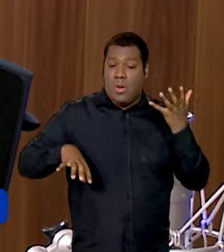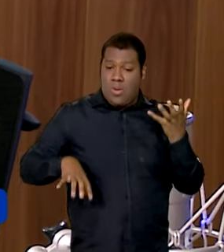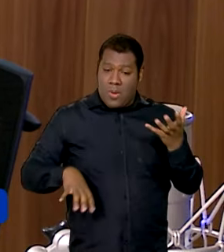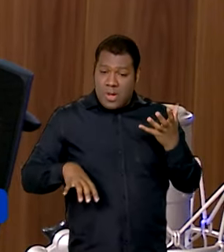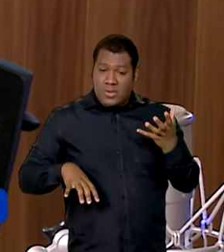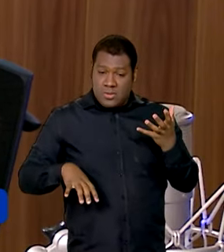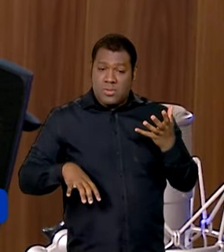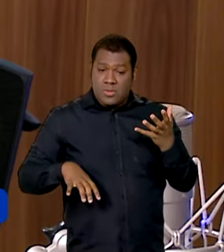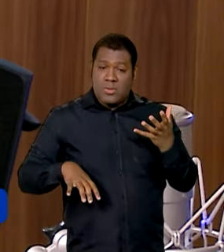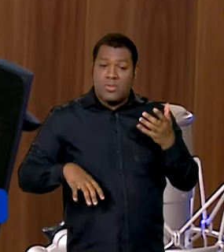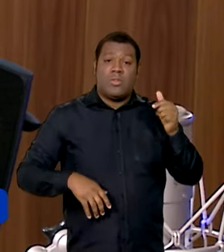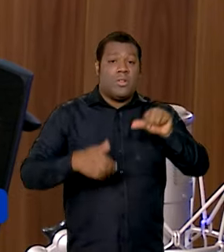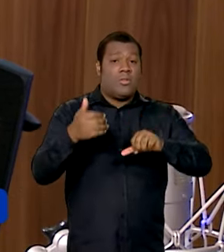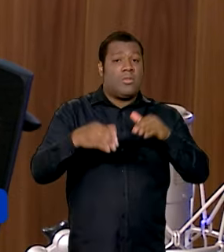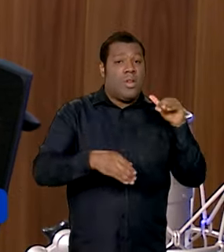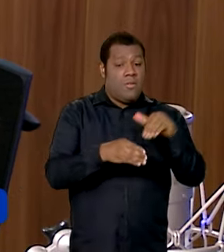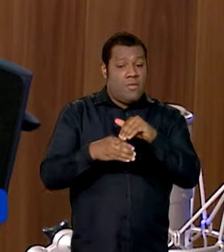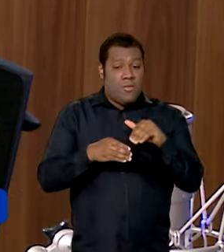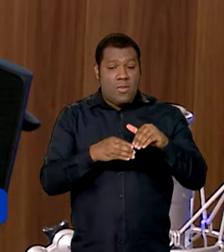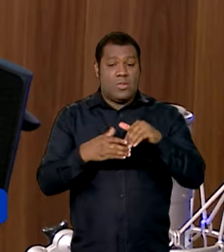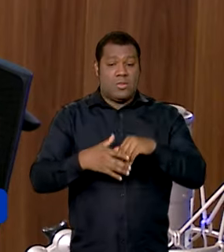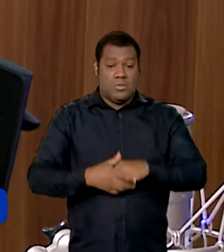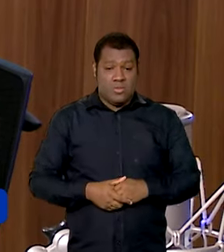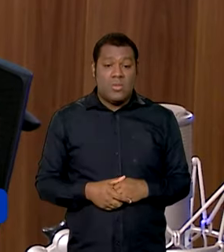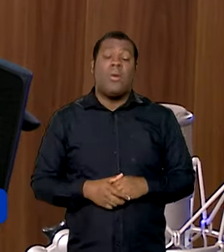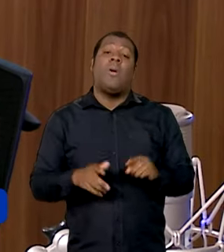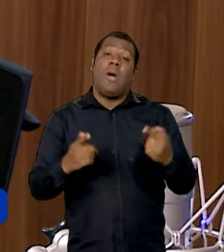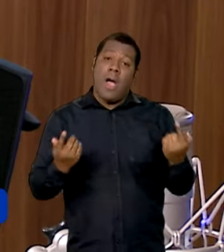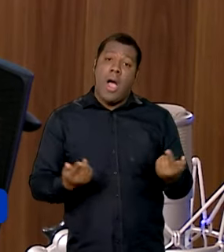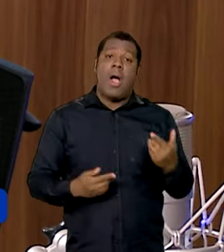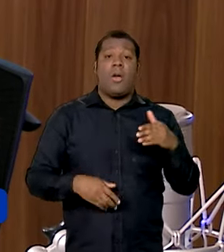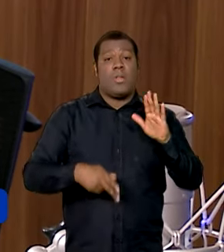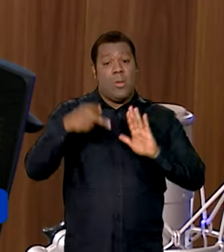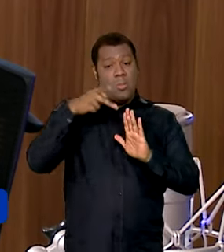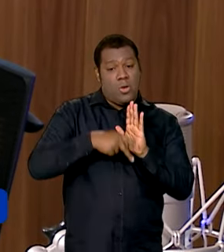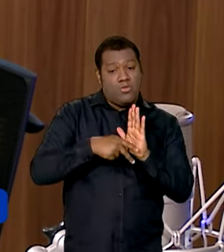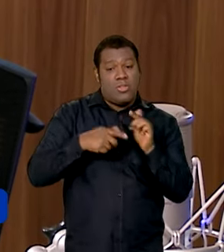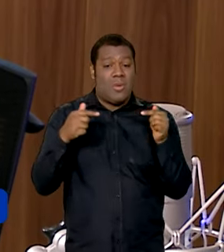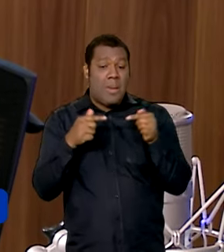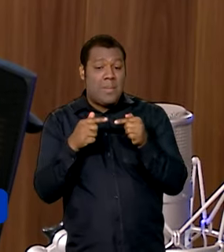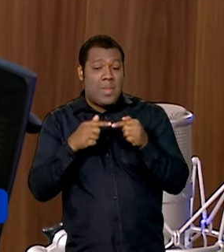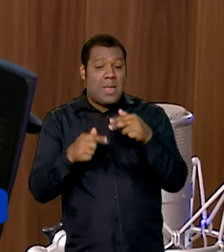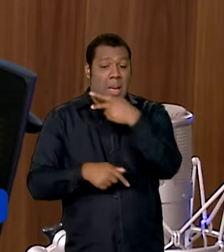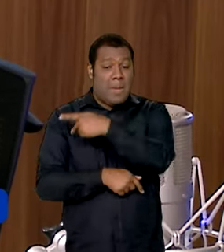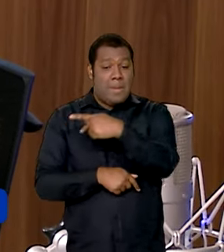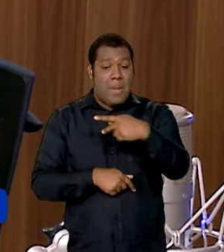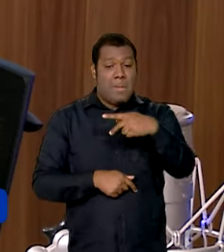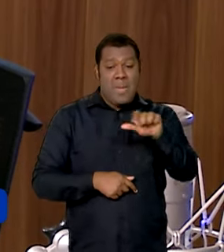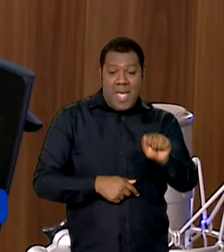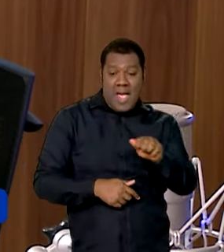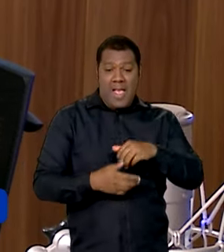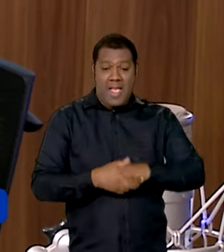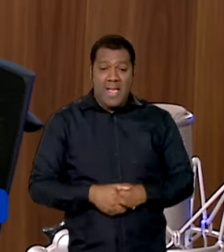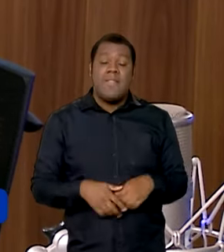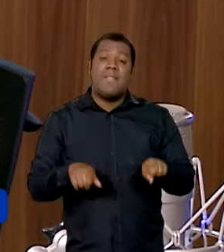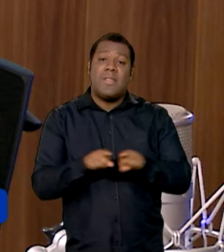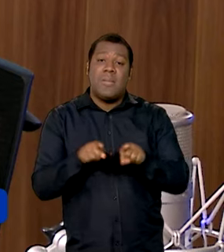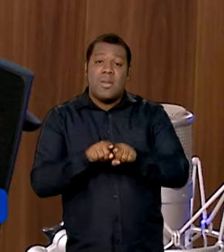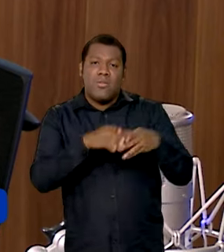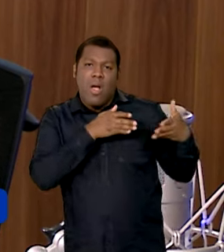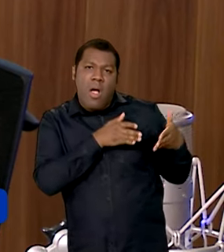é um plano coerente com o PPA numa visão de planejamento mais estruturadas aí tem as rotas de integração